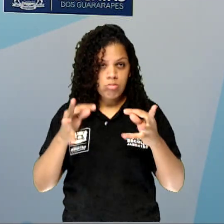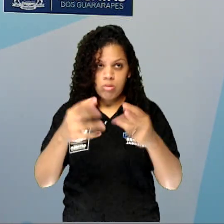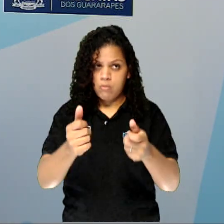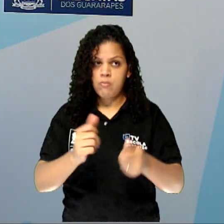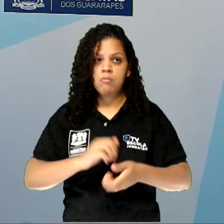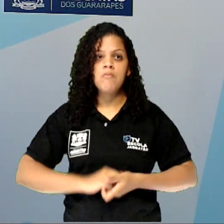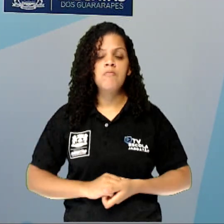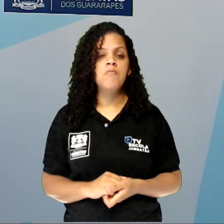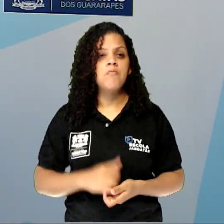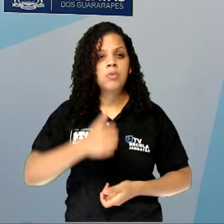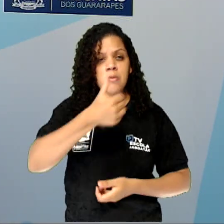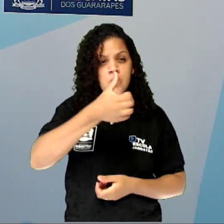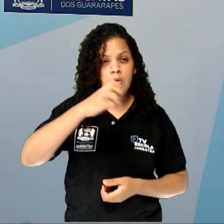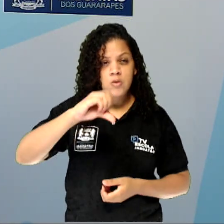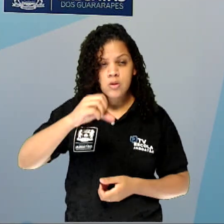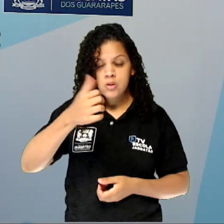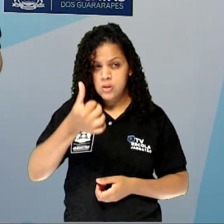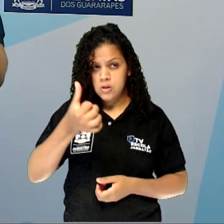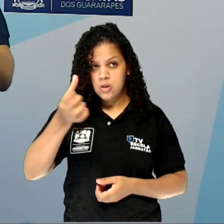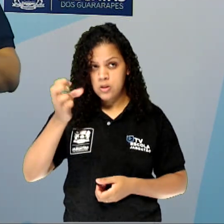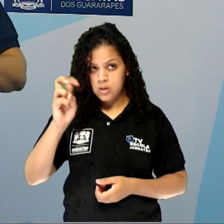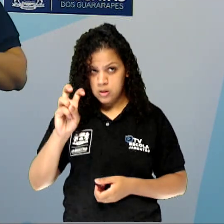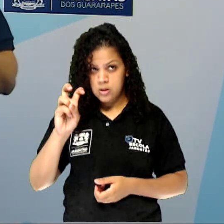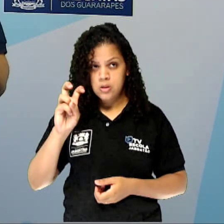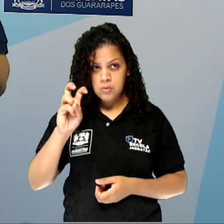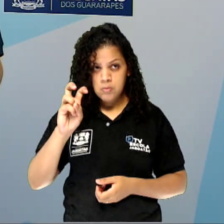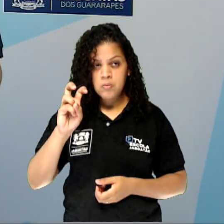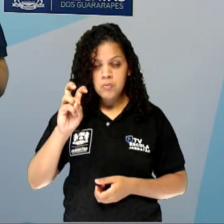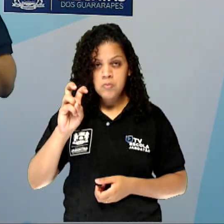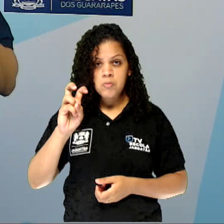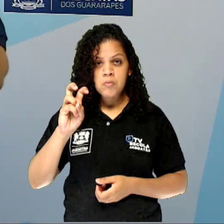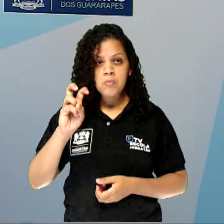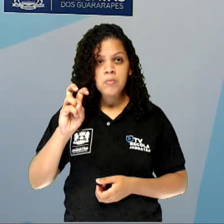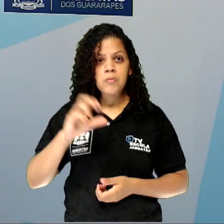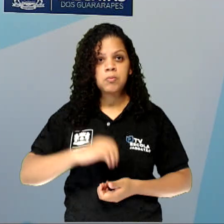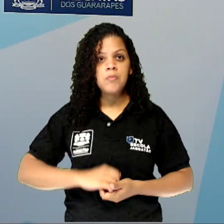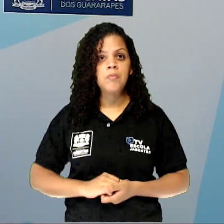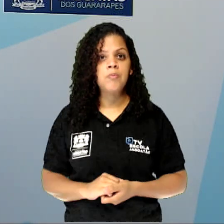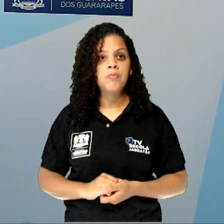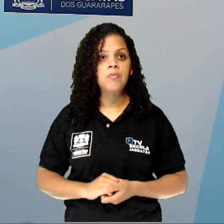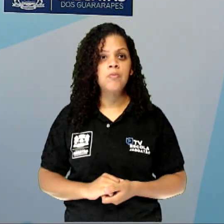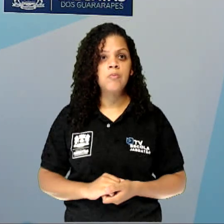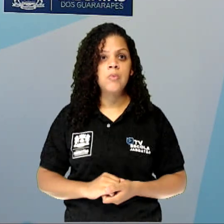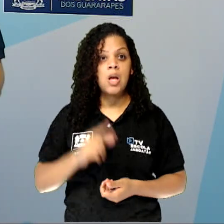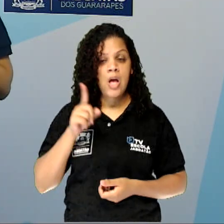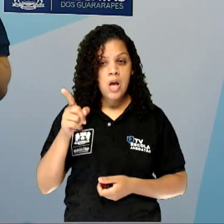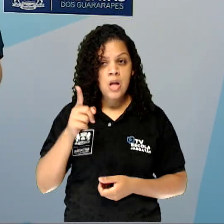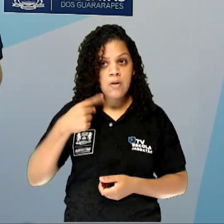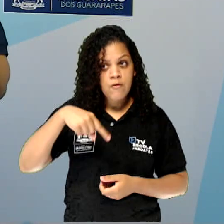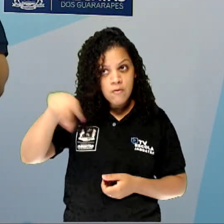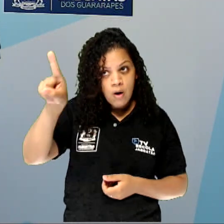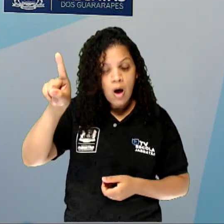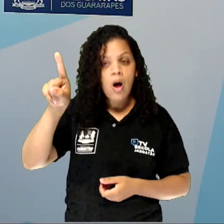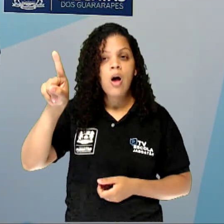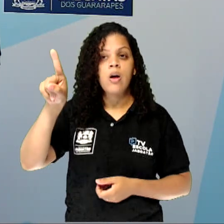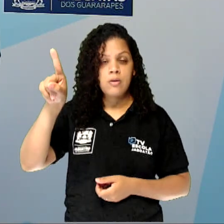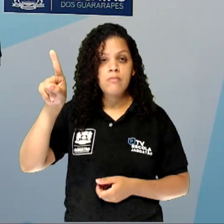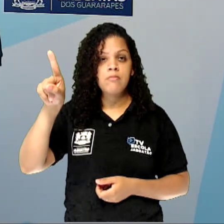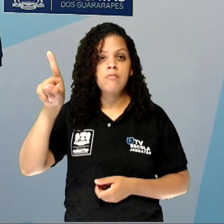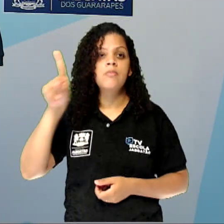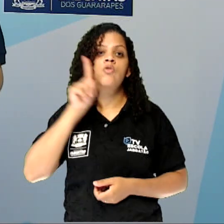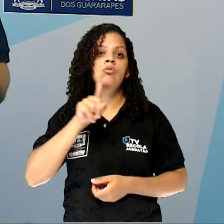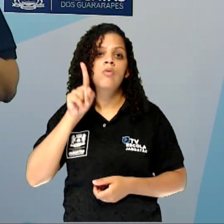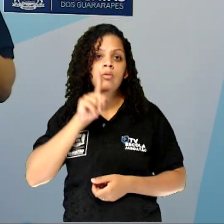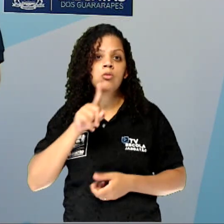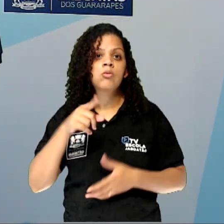em 1965, né, Namjoon Paik foi para Nova York, né? Aí realizou a performance de